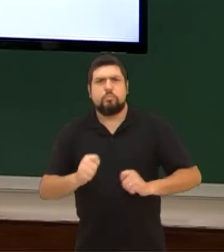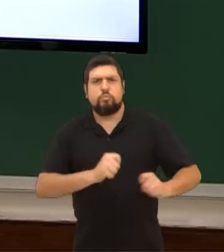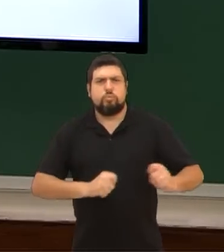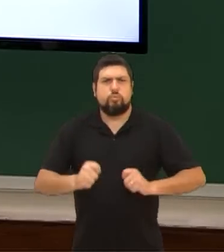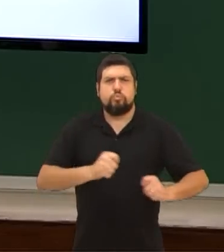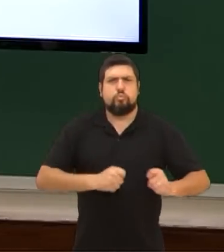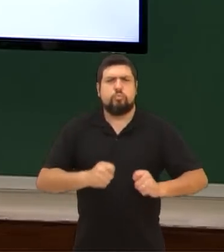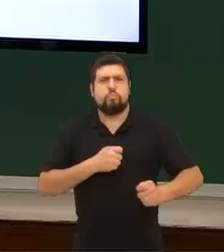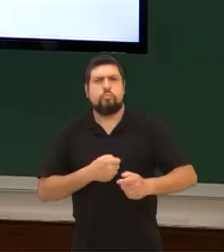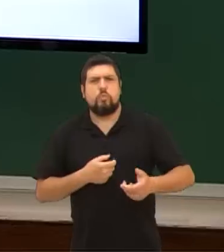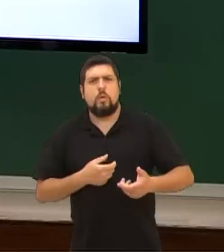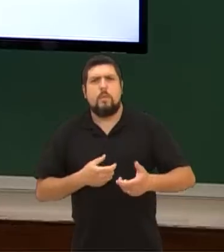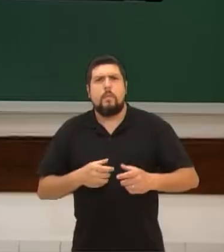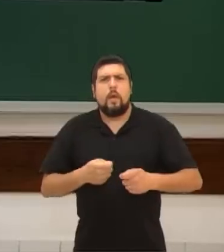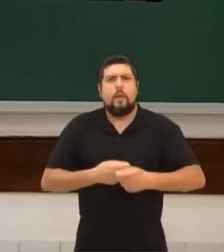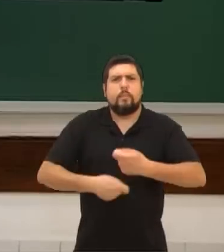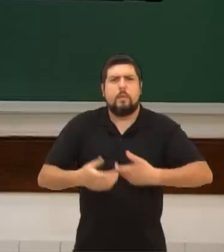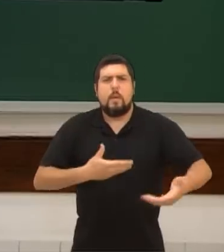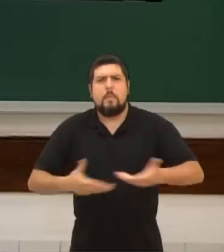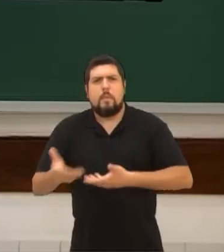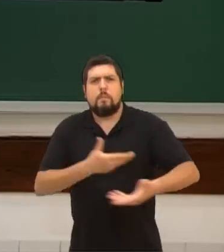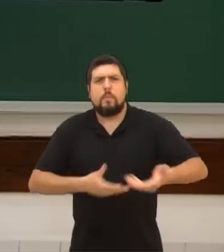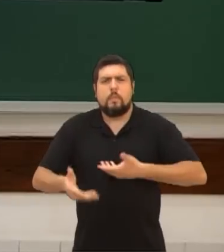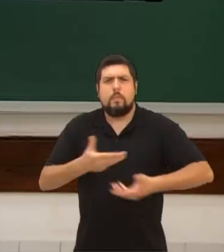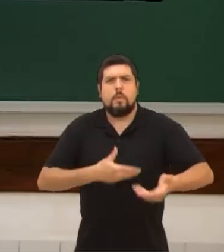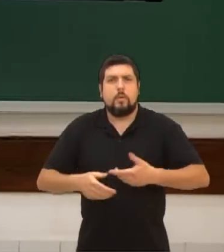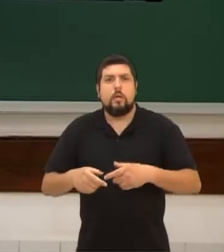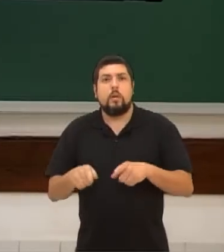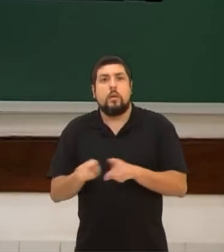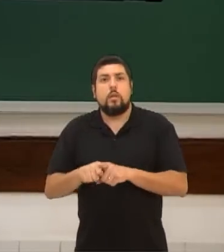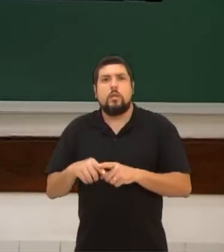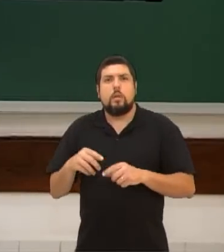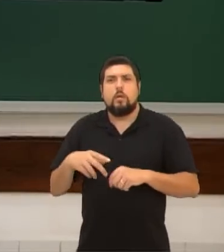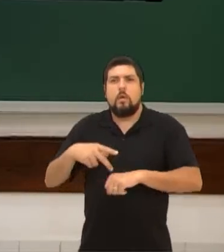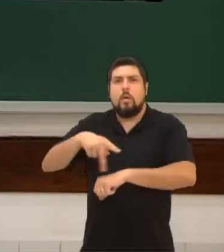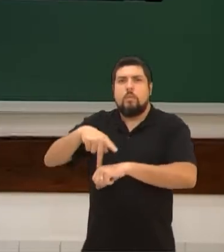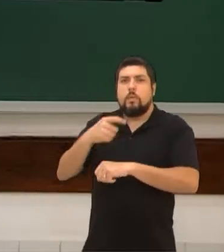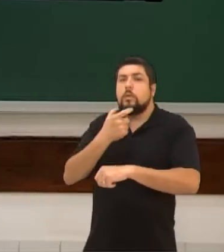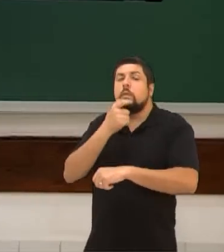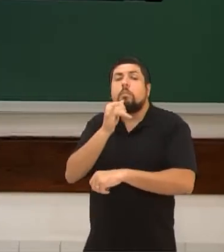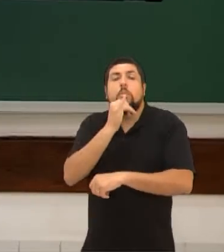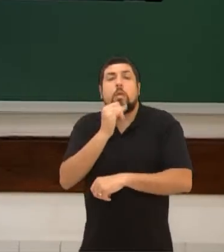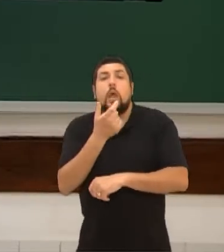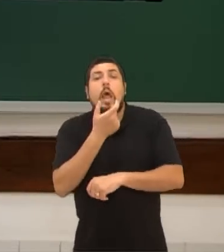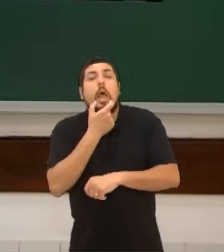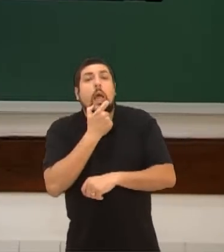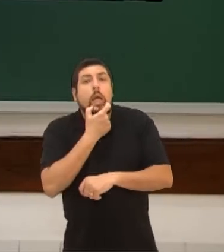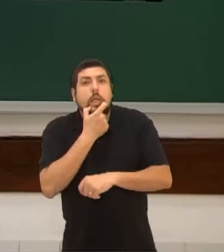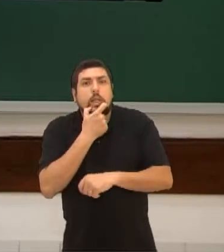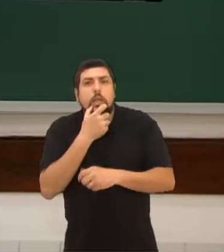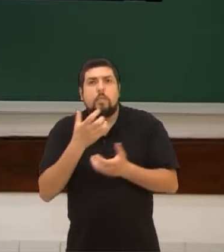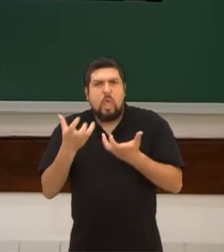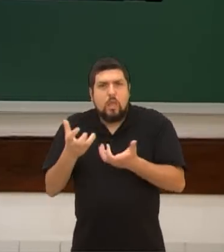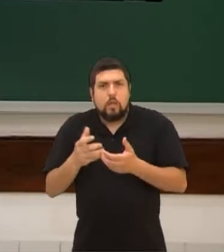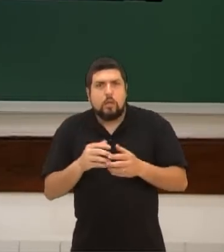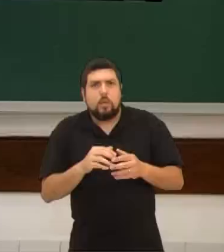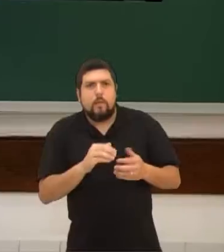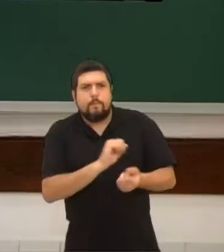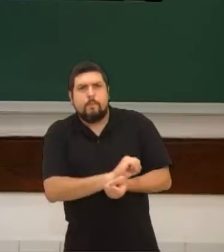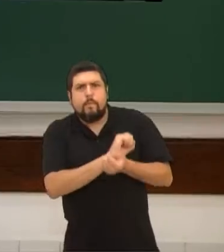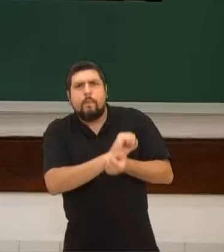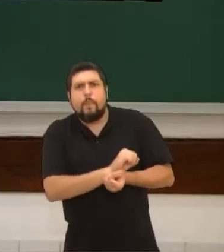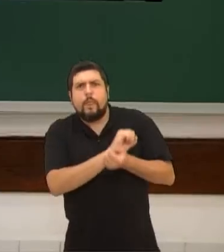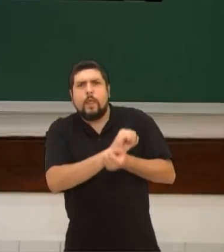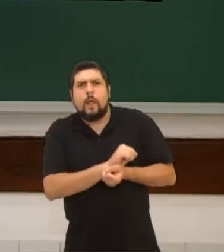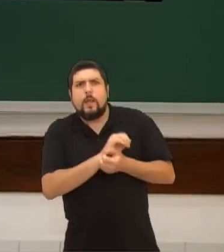devido ao ciclo cafeeiro e sofrendo com pressões de países como a Inglaterra, que queriam o fim da escravidão no Brasil, de olho